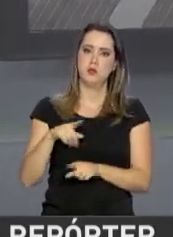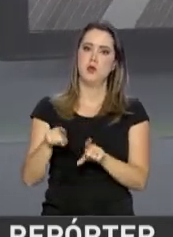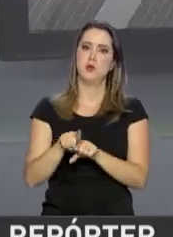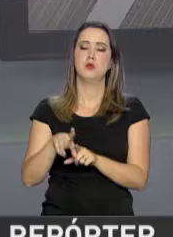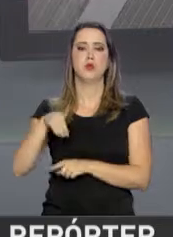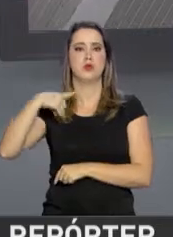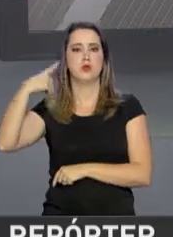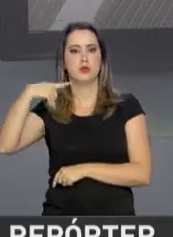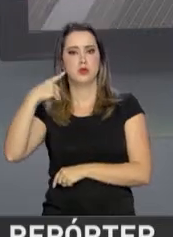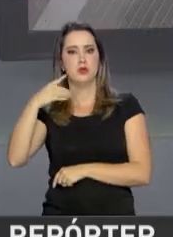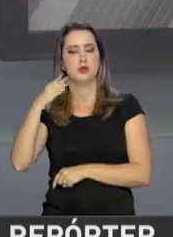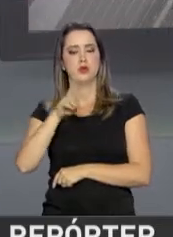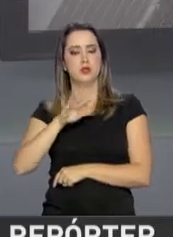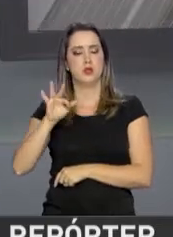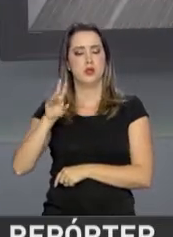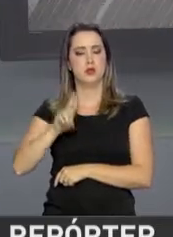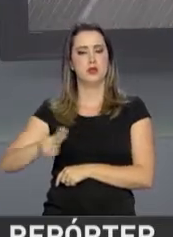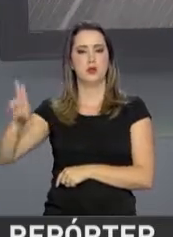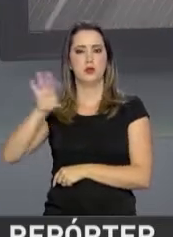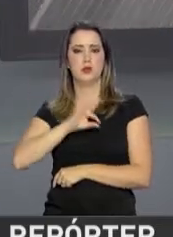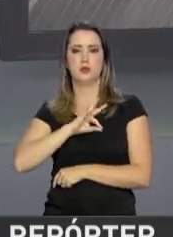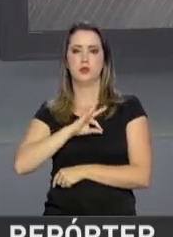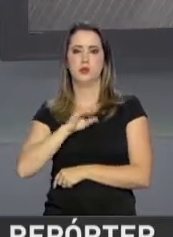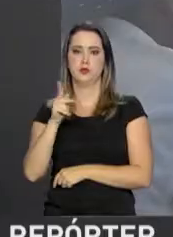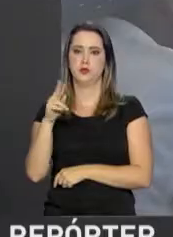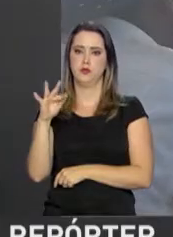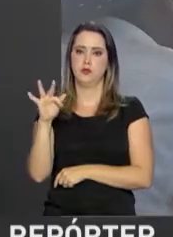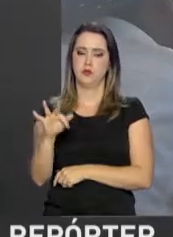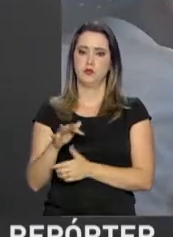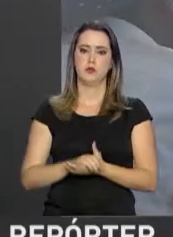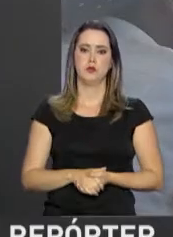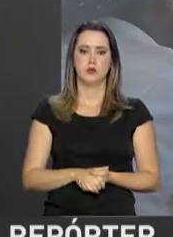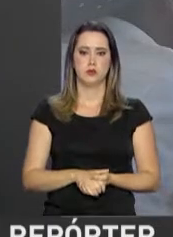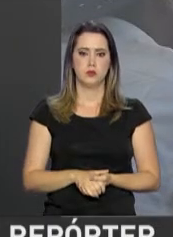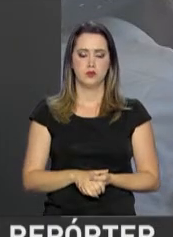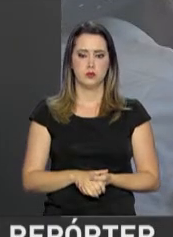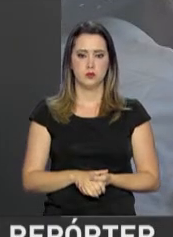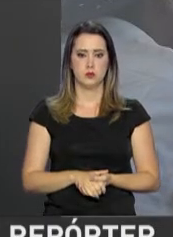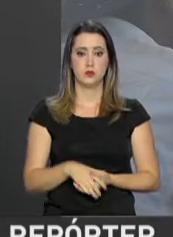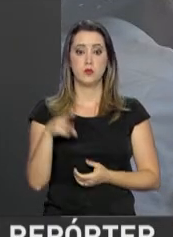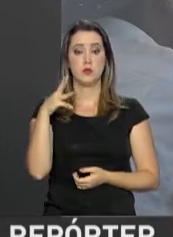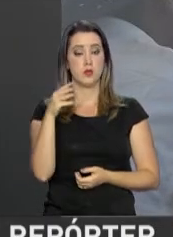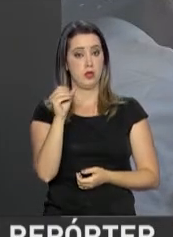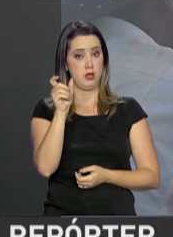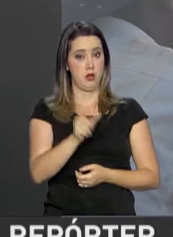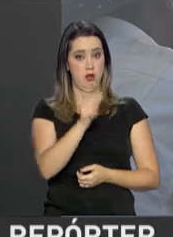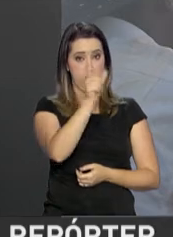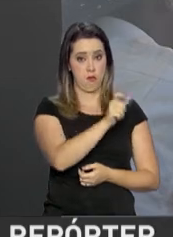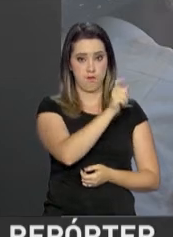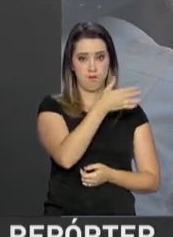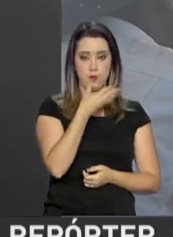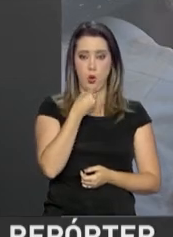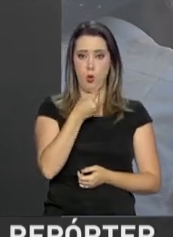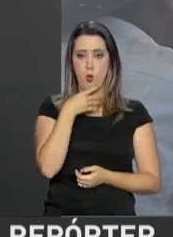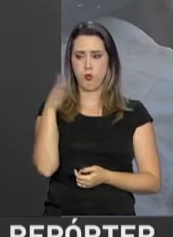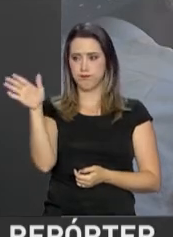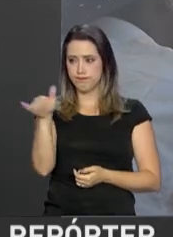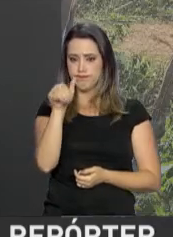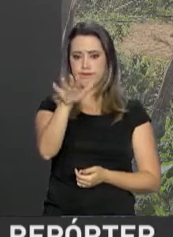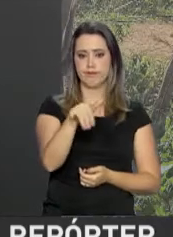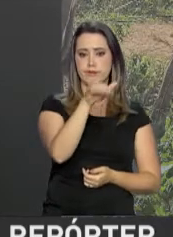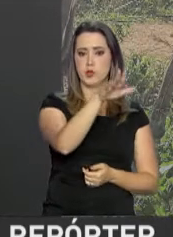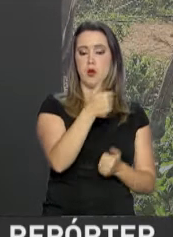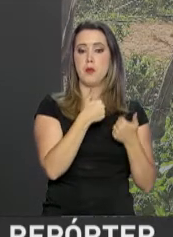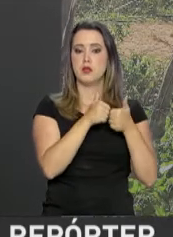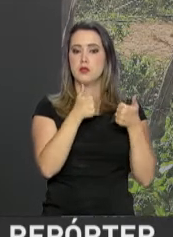pública da união e polícia rodoviária federal os 30 trabalhadores foram contratados para fazer o